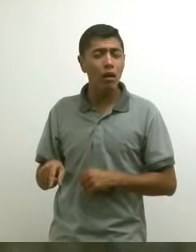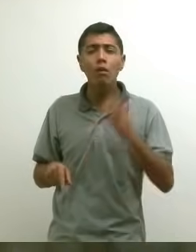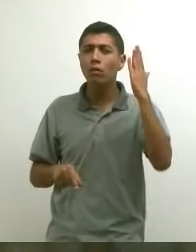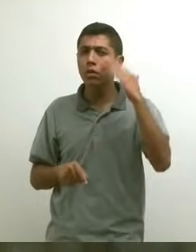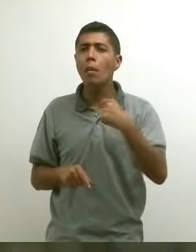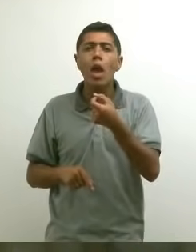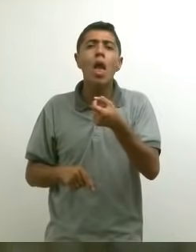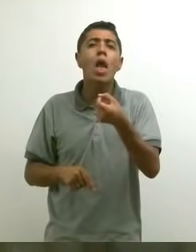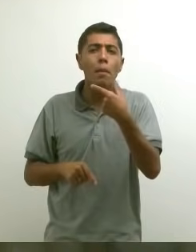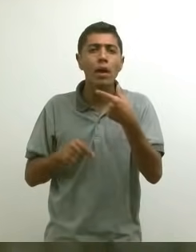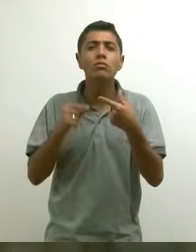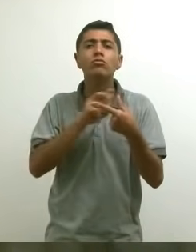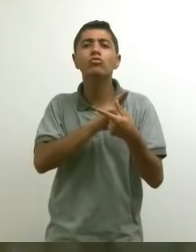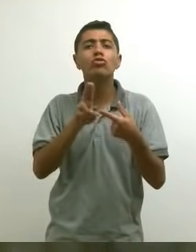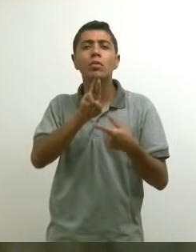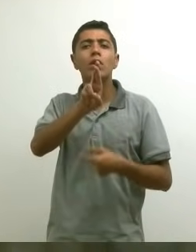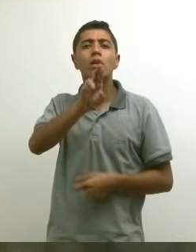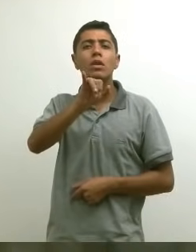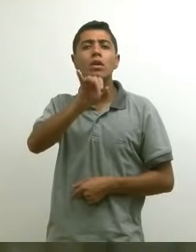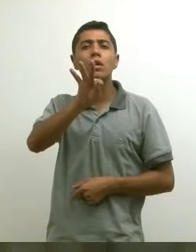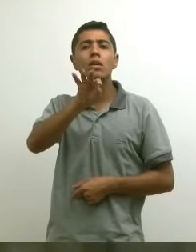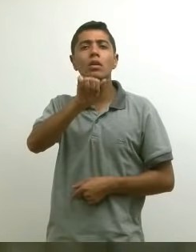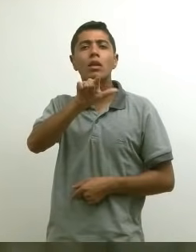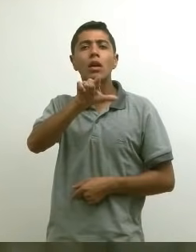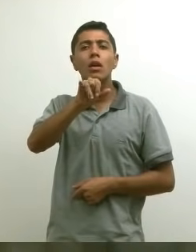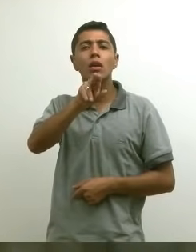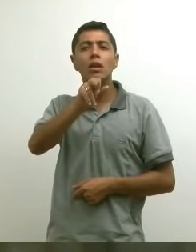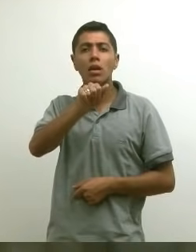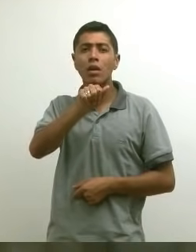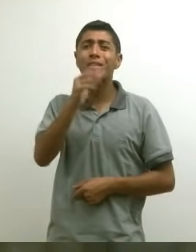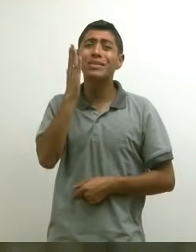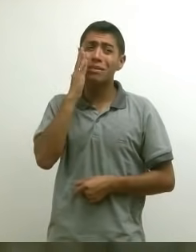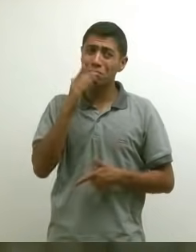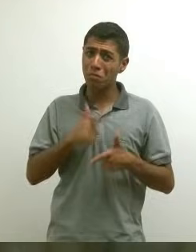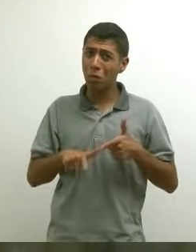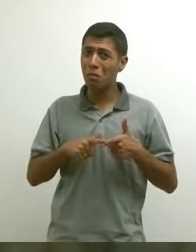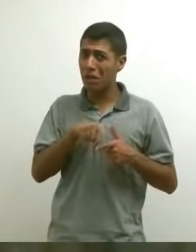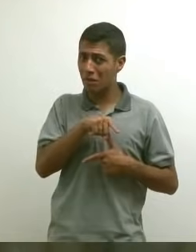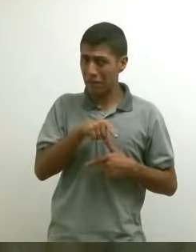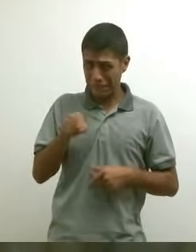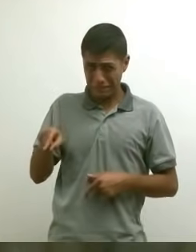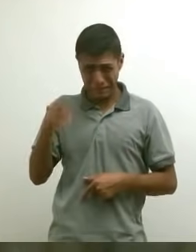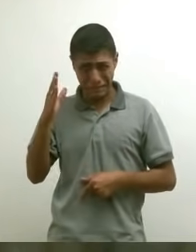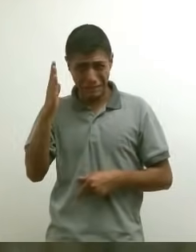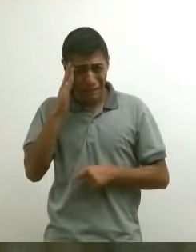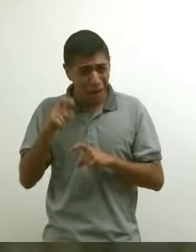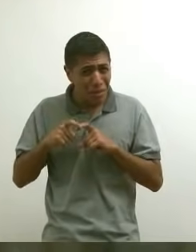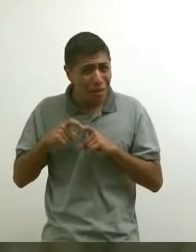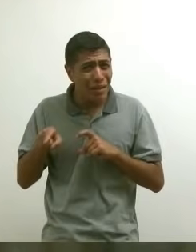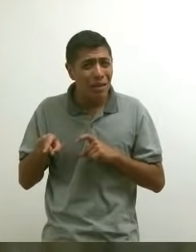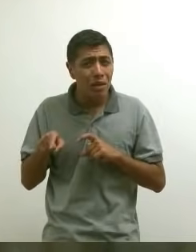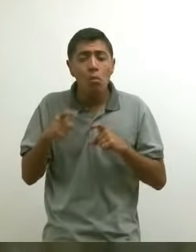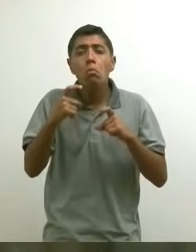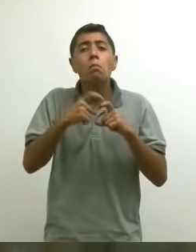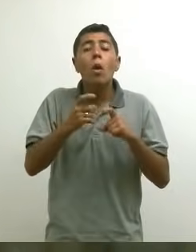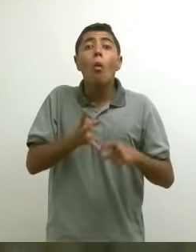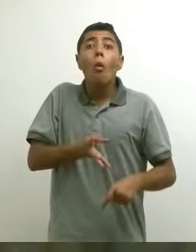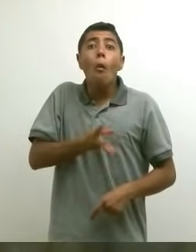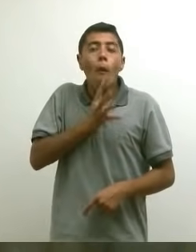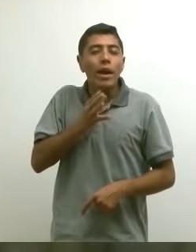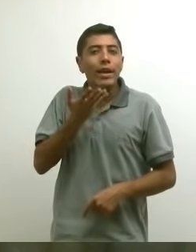mesmo tendo um contato de tão poucas horas de suas vidas com essas crianças o senhor não acha que